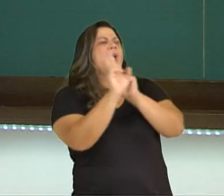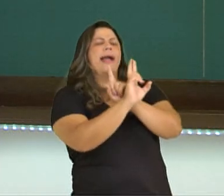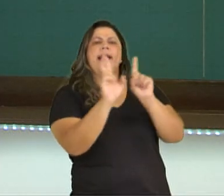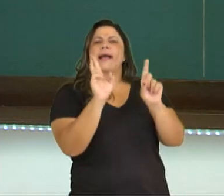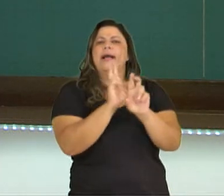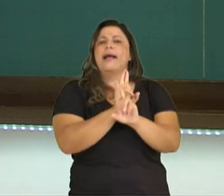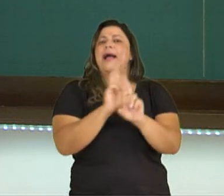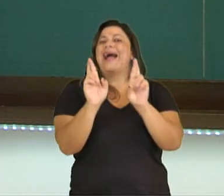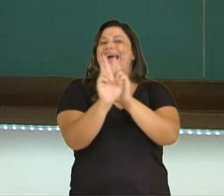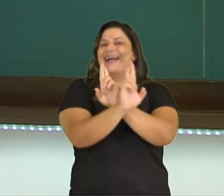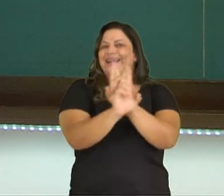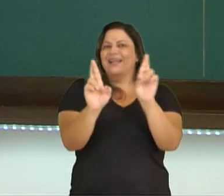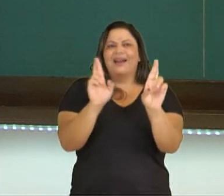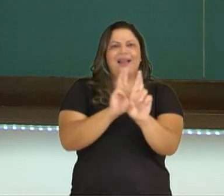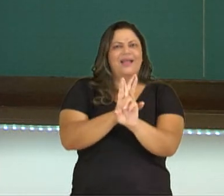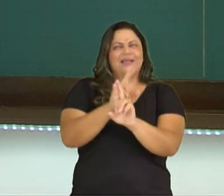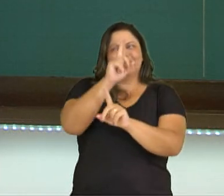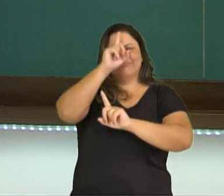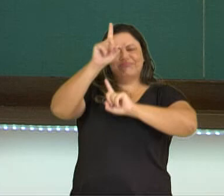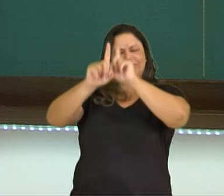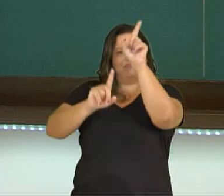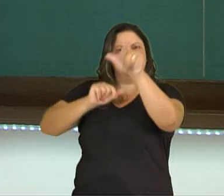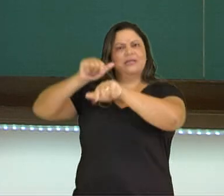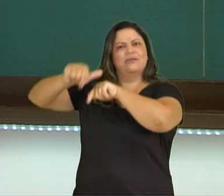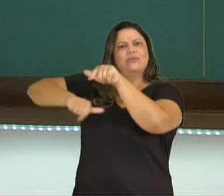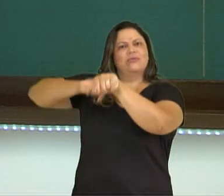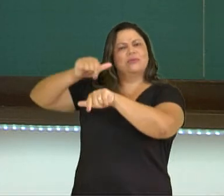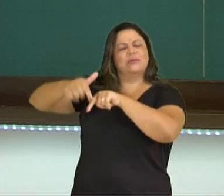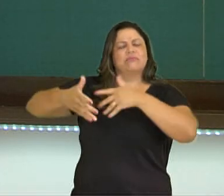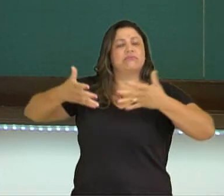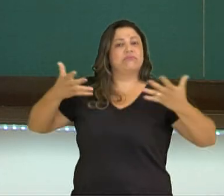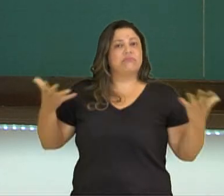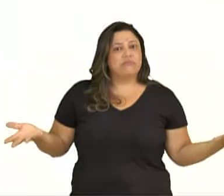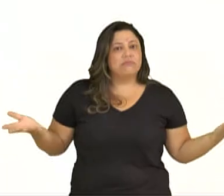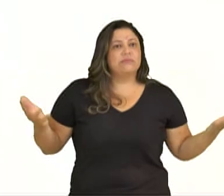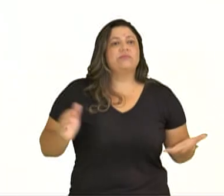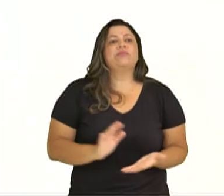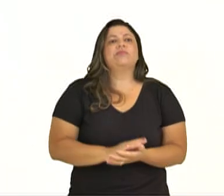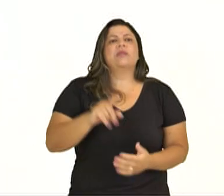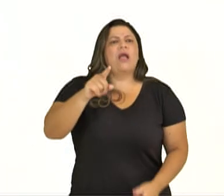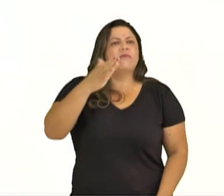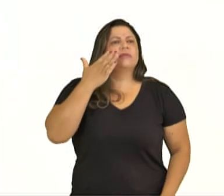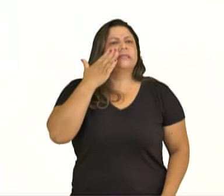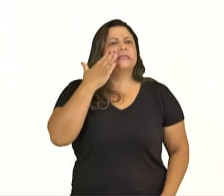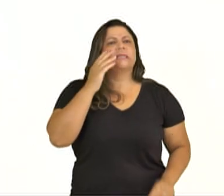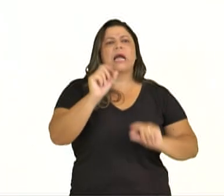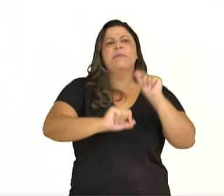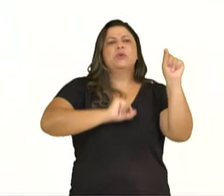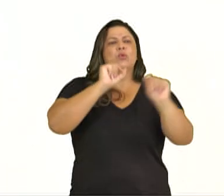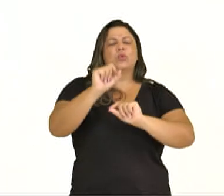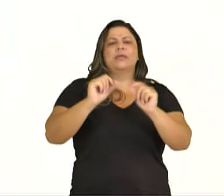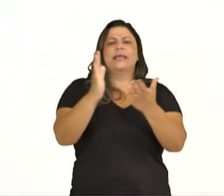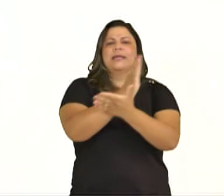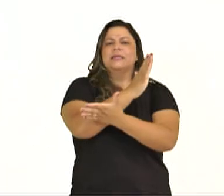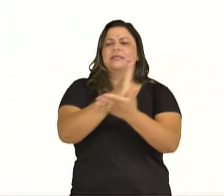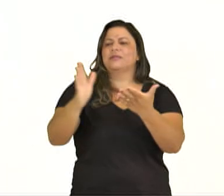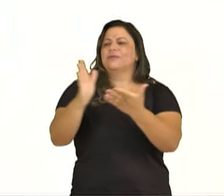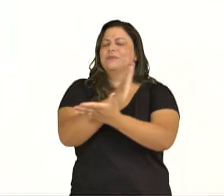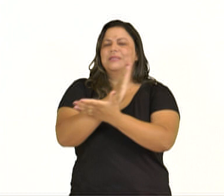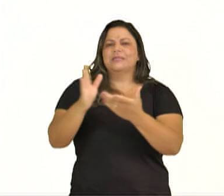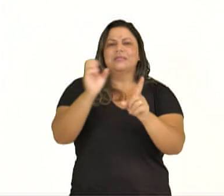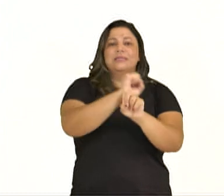com a ideia de trabalho que nós acabamos de falar? E também, você sabe o que é a divisão social